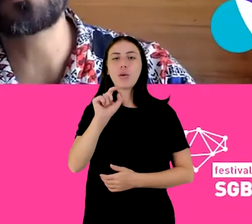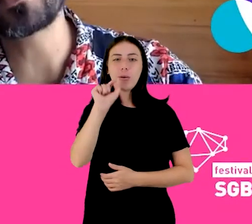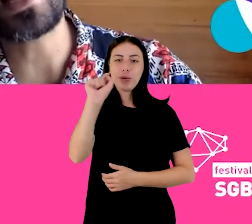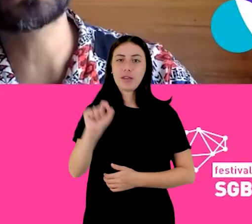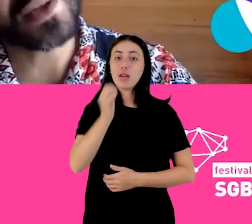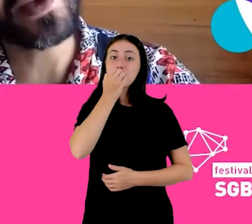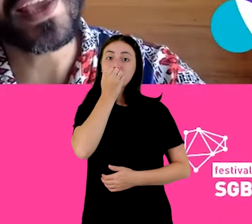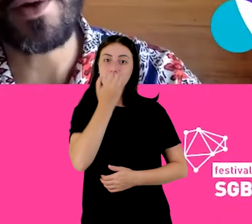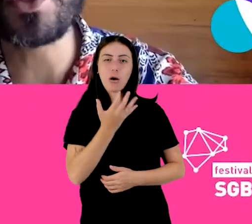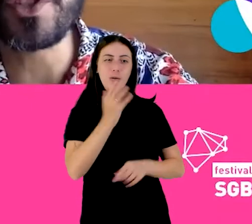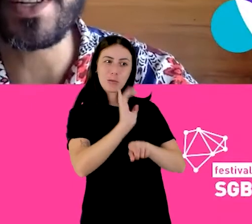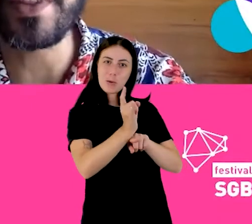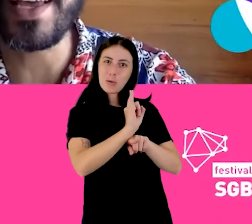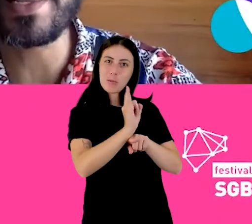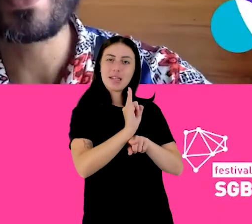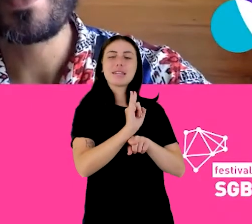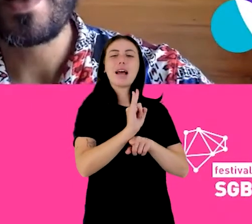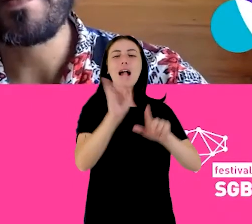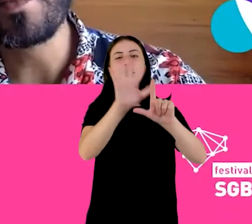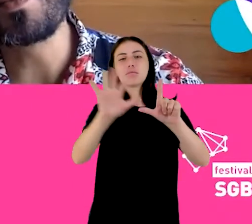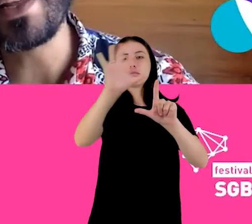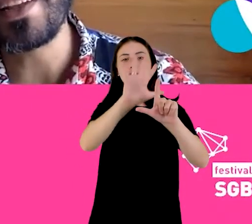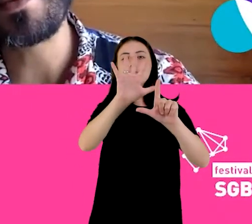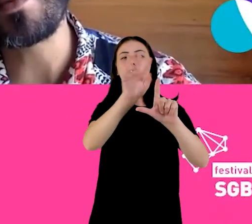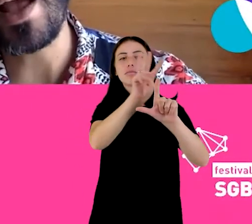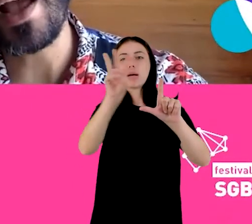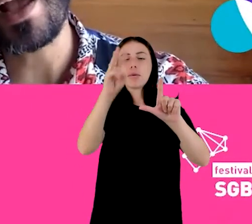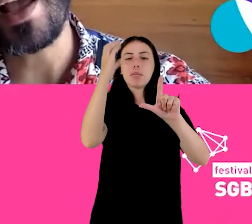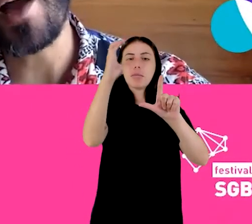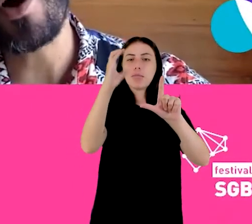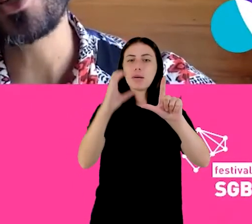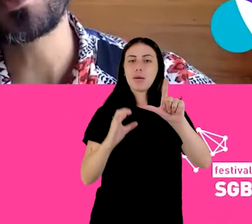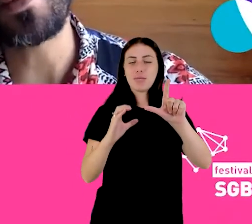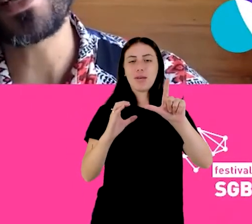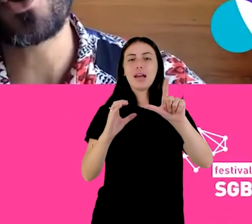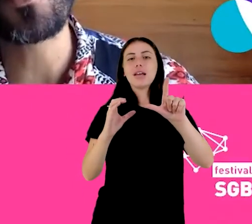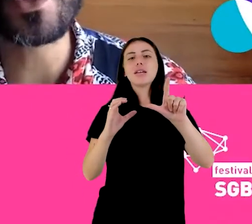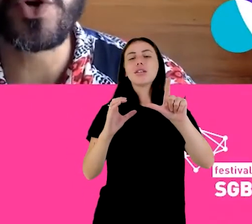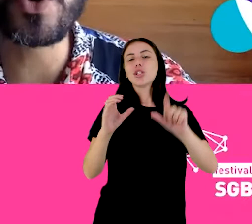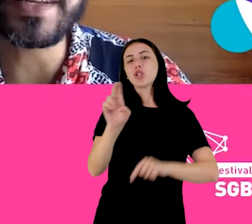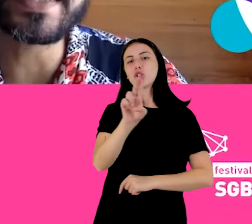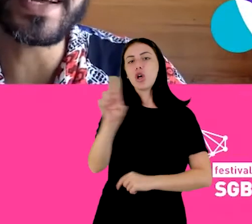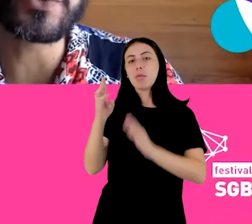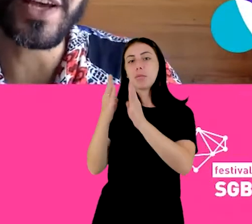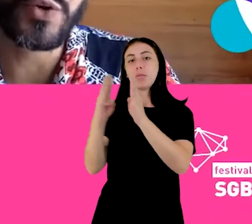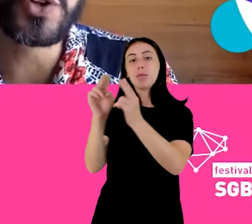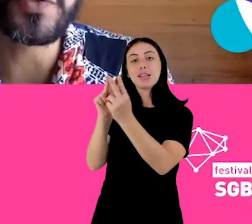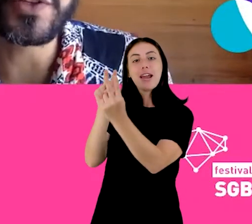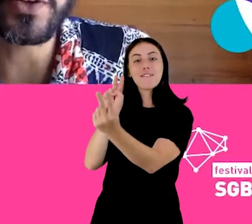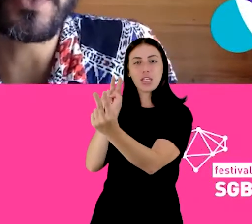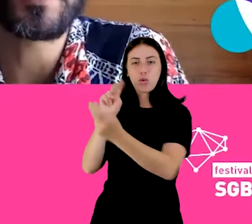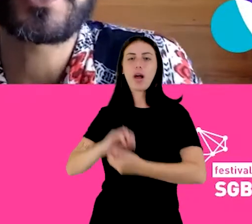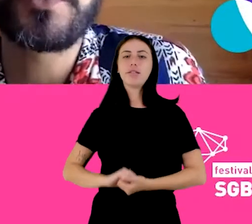nas bibliotecas também, é uma sugestão dele. Sim, boa, Marcos. É ótimo, ainda mais agora com o retorno dos